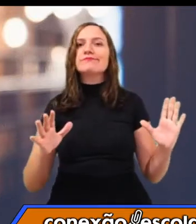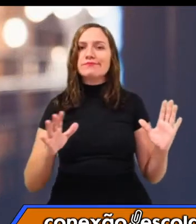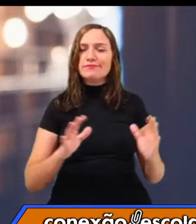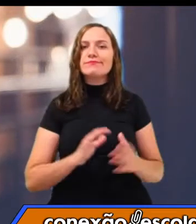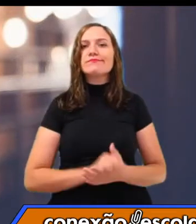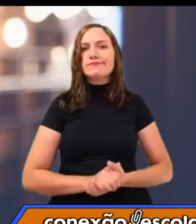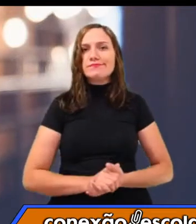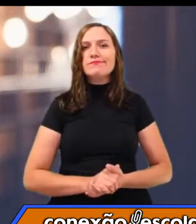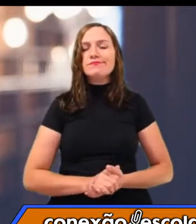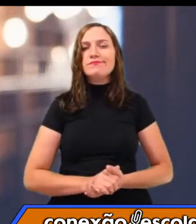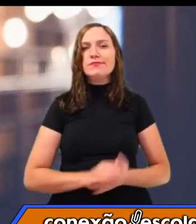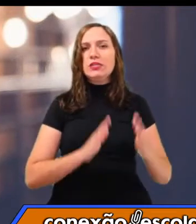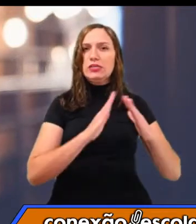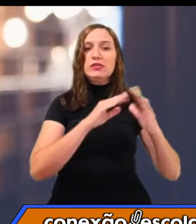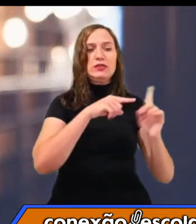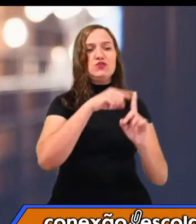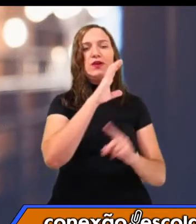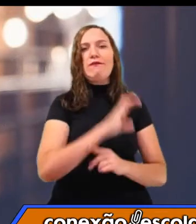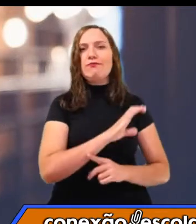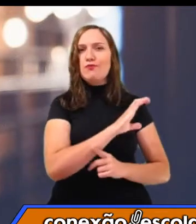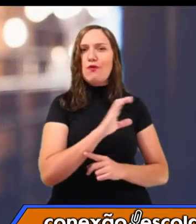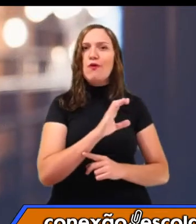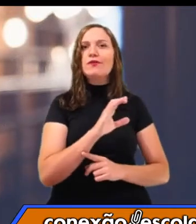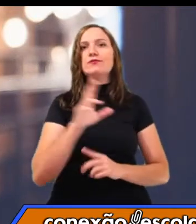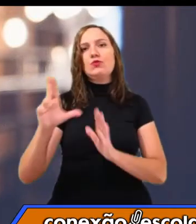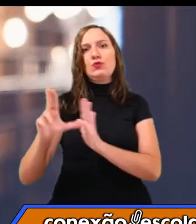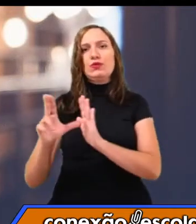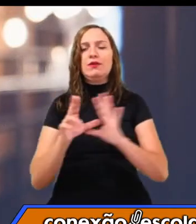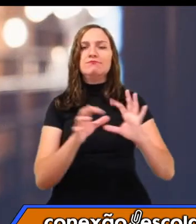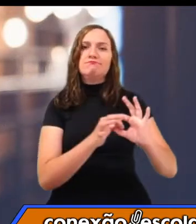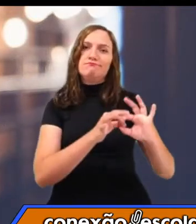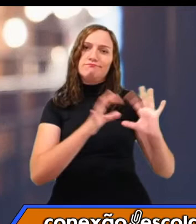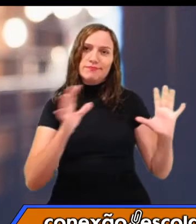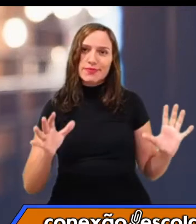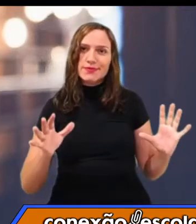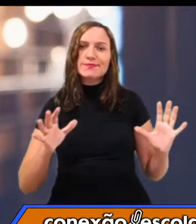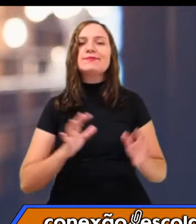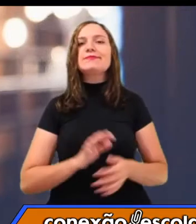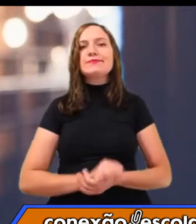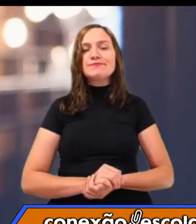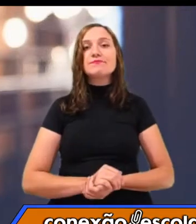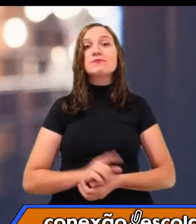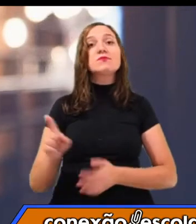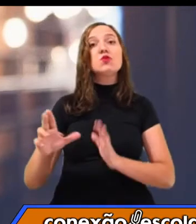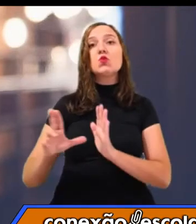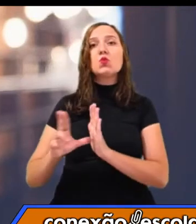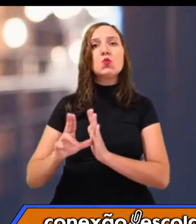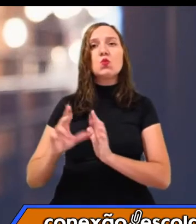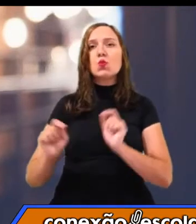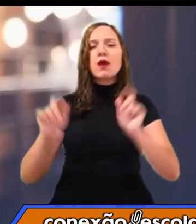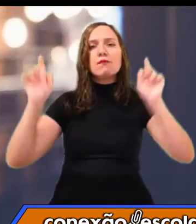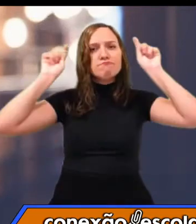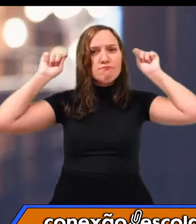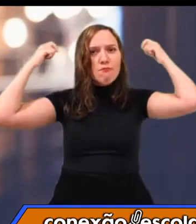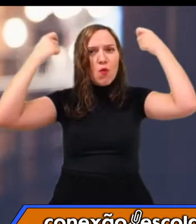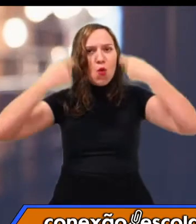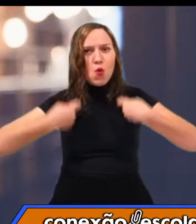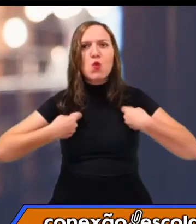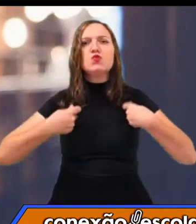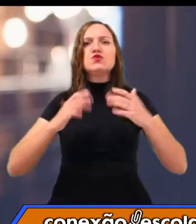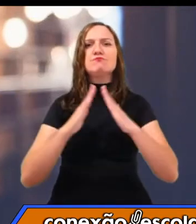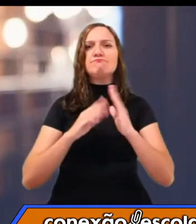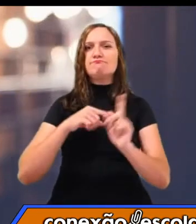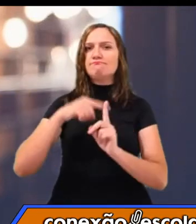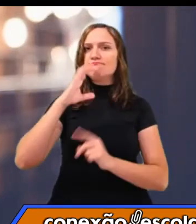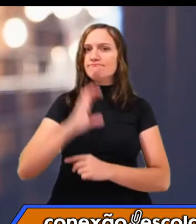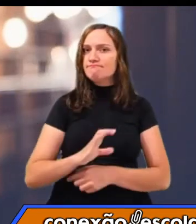dele definitivamente com a Igreja Católica, né? Lutero ele era inicialmente um monge da Igreja Católica,